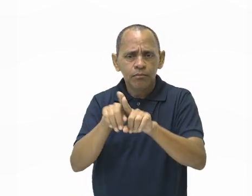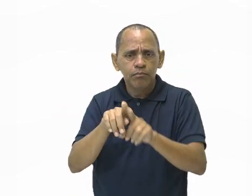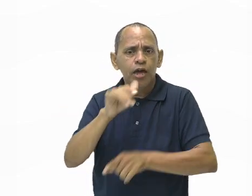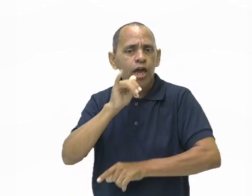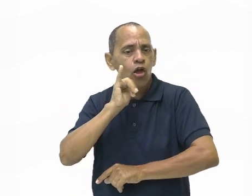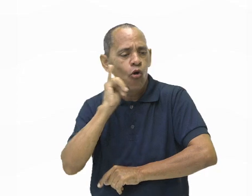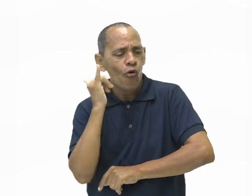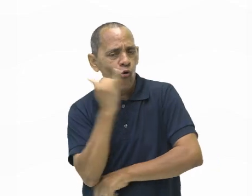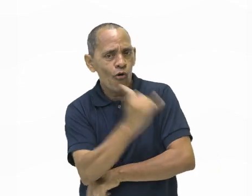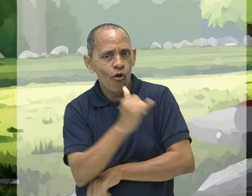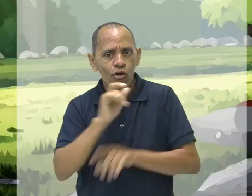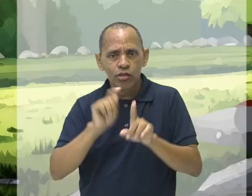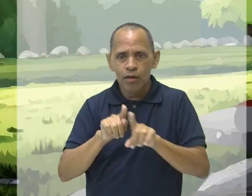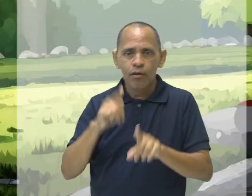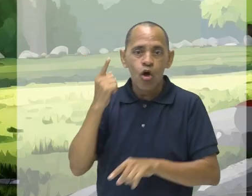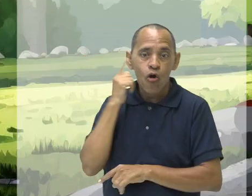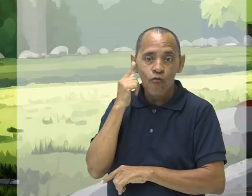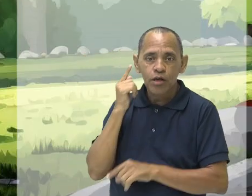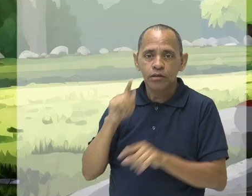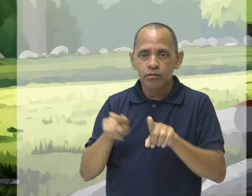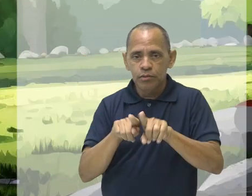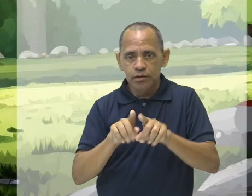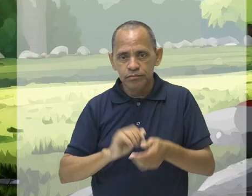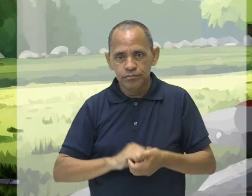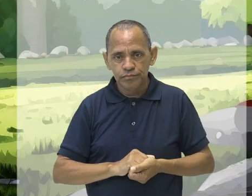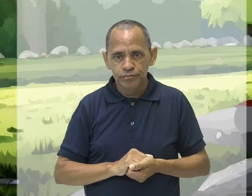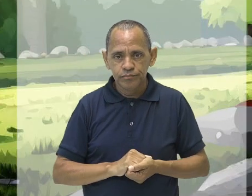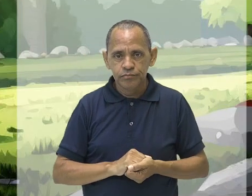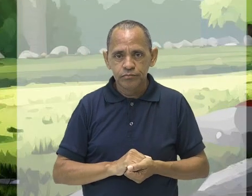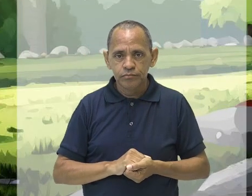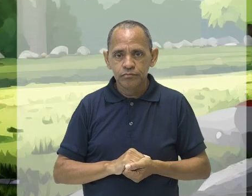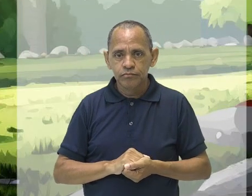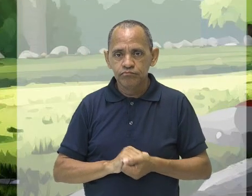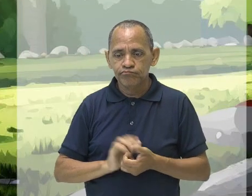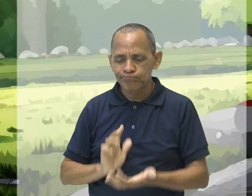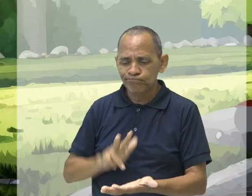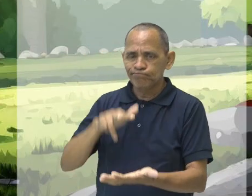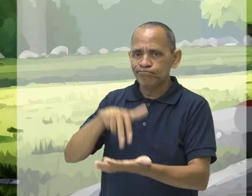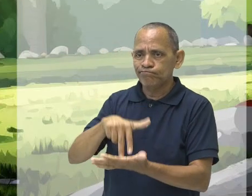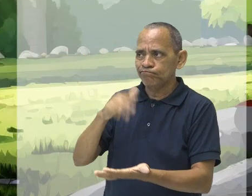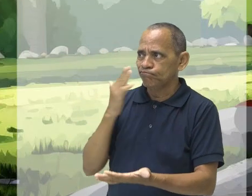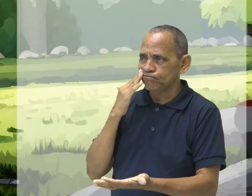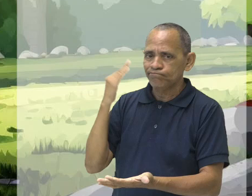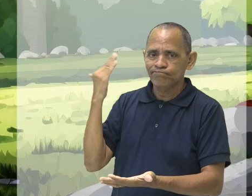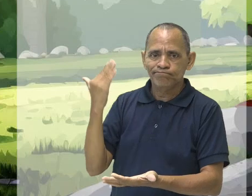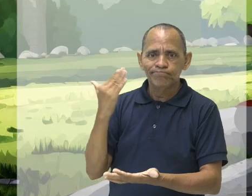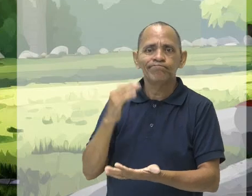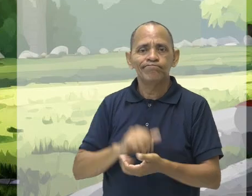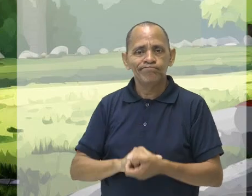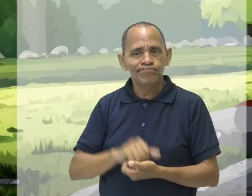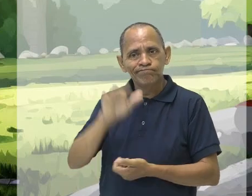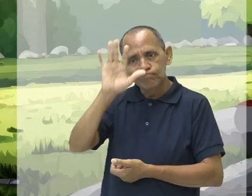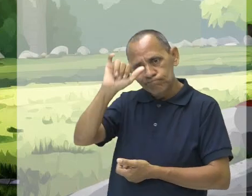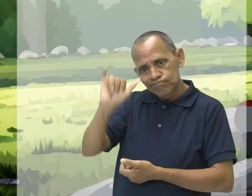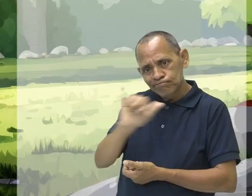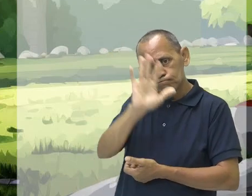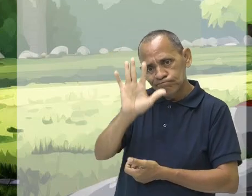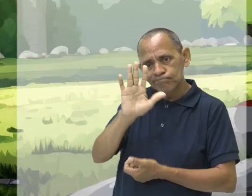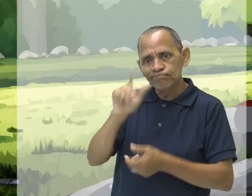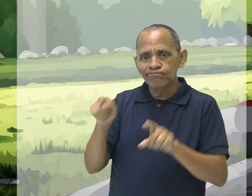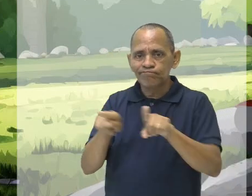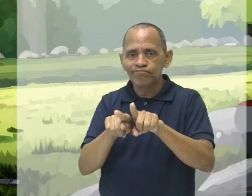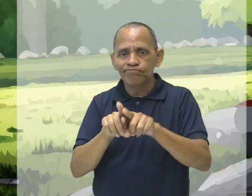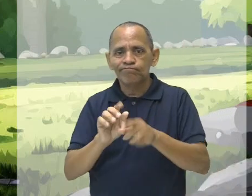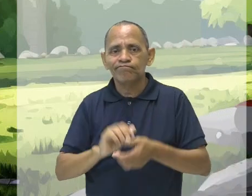ver, certo? Então, olha só. Vim aqui, né, no cenário das Princesas dos Castelos, para a gente falar